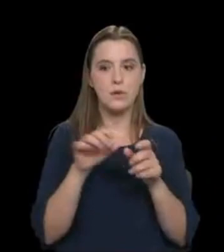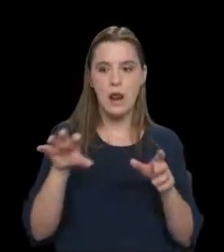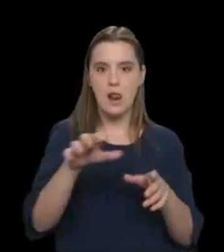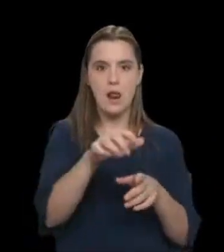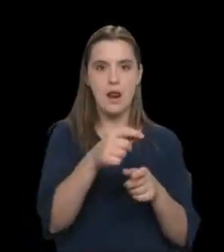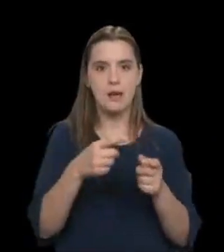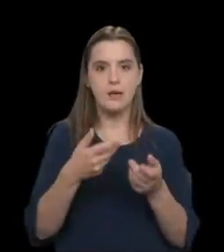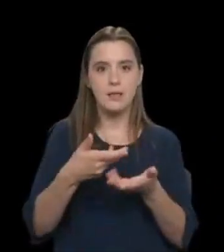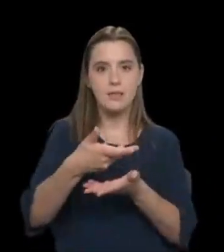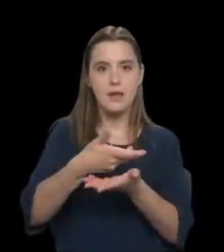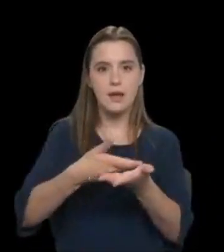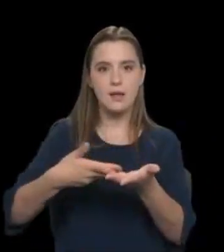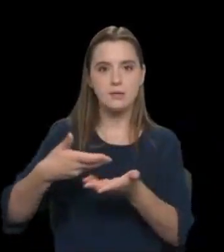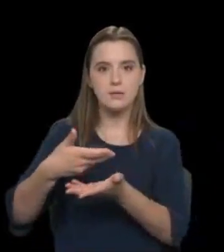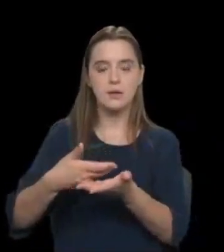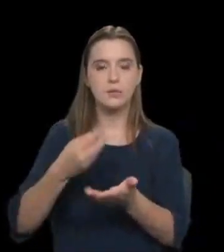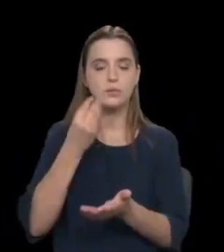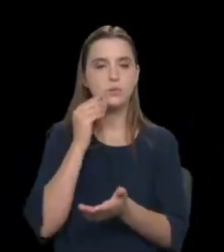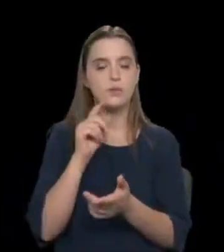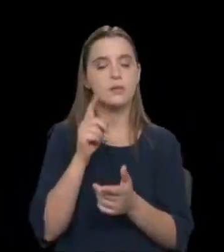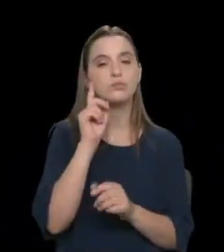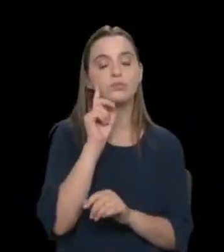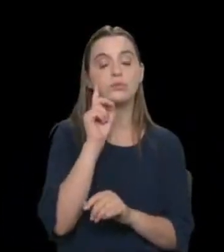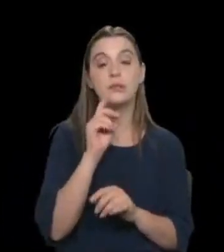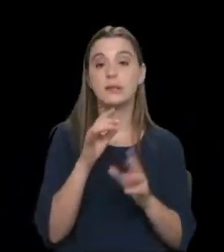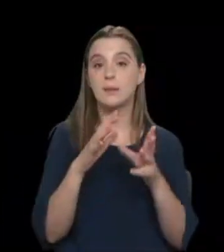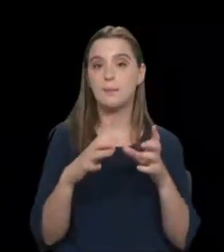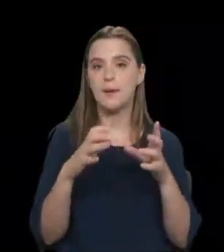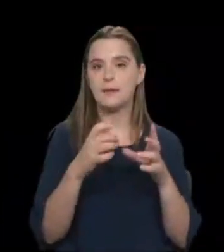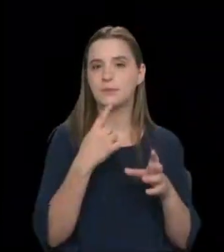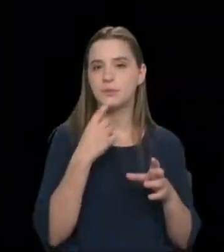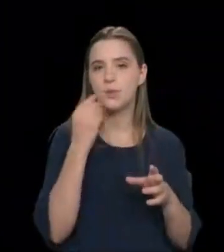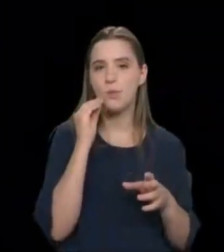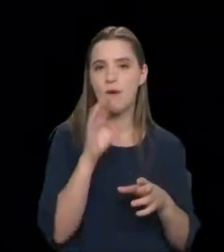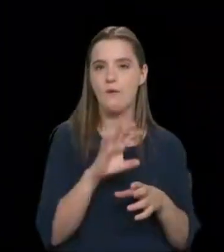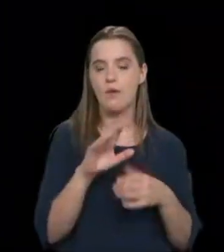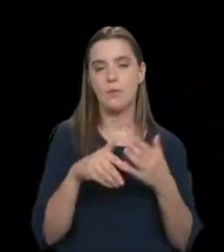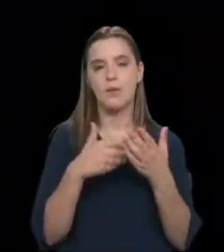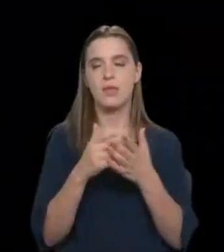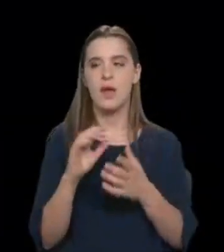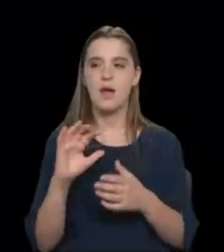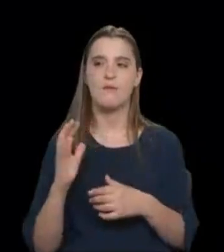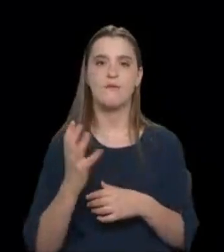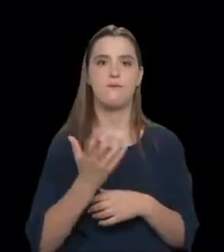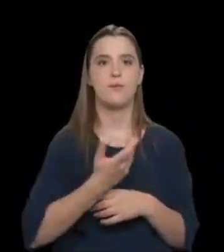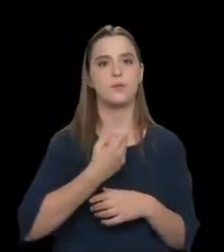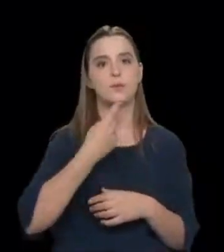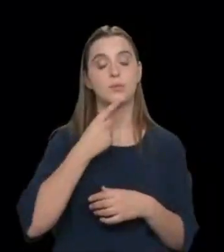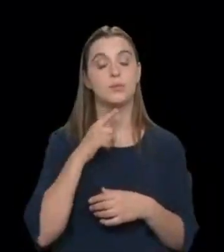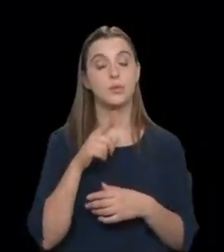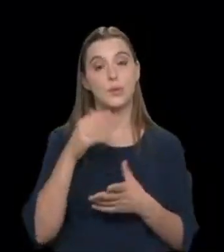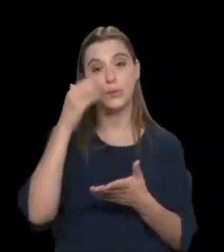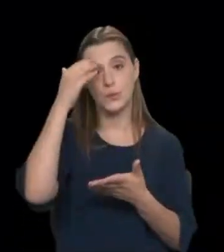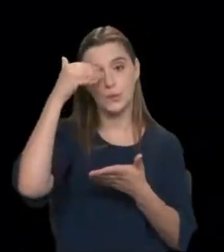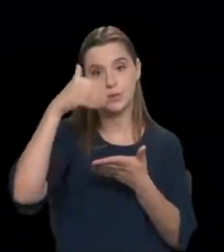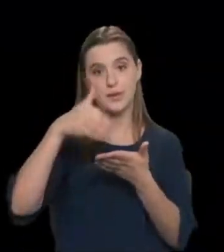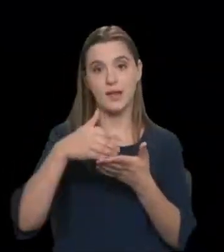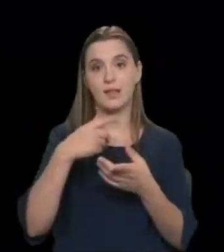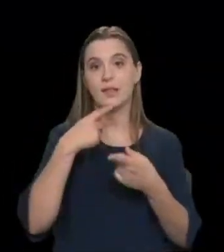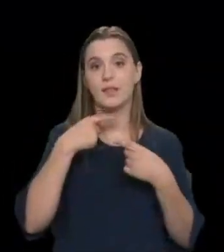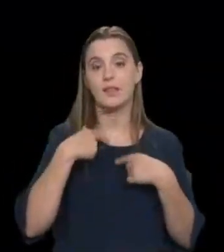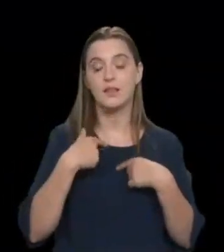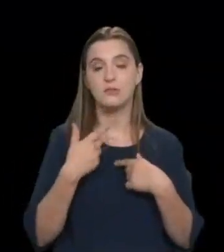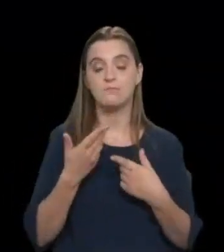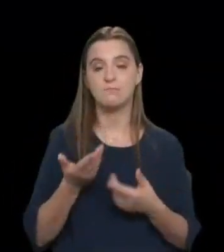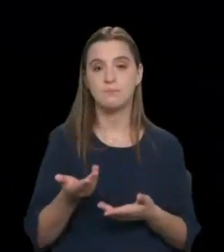E, portanto, conhecer a massa da galáxia é fundamental para percebermos como é que funciona a dinâmica também aqui à nossa volta. E, portanto, este resultado que nos diz que, quanto